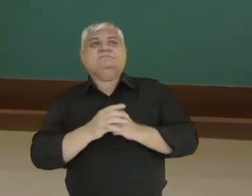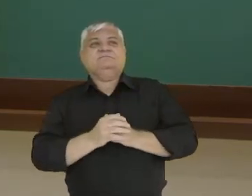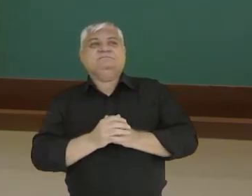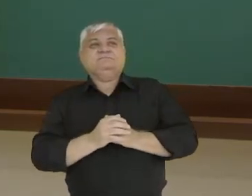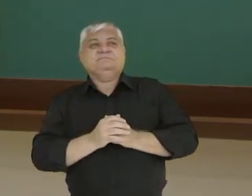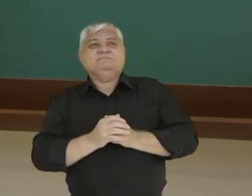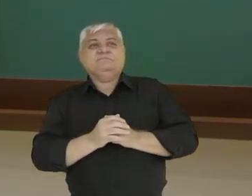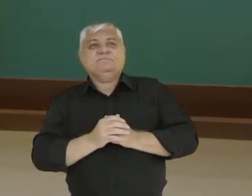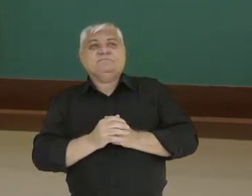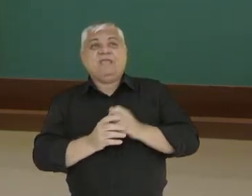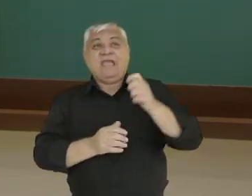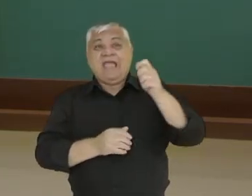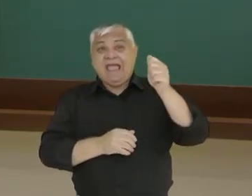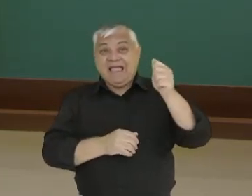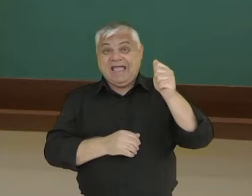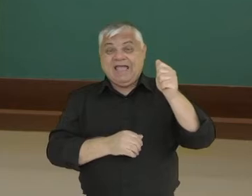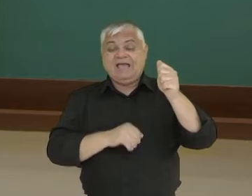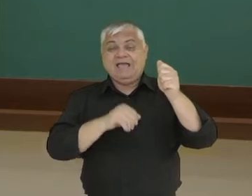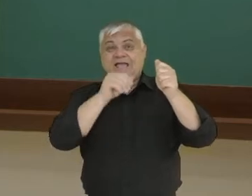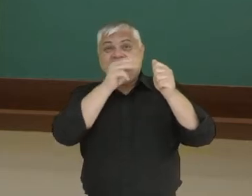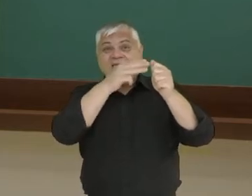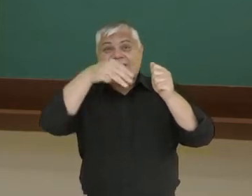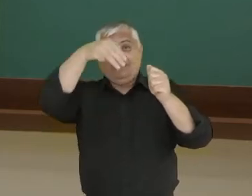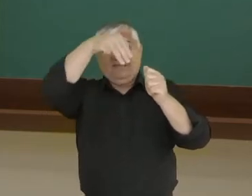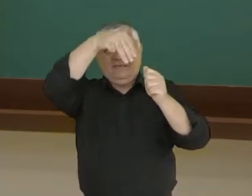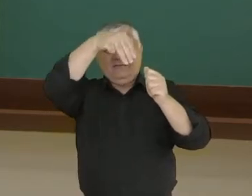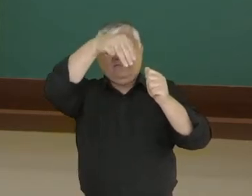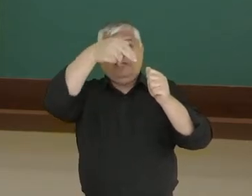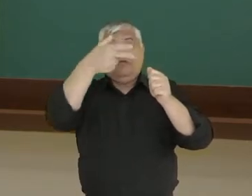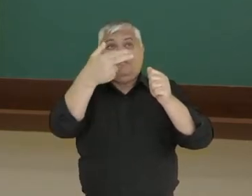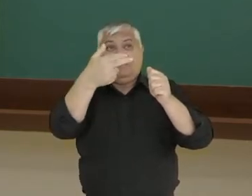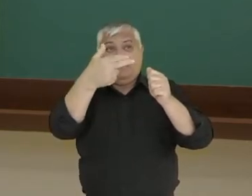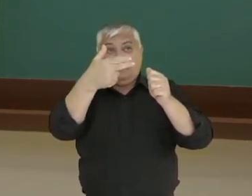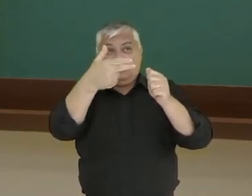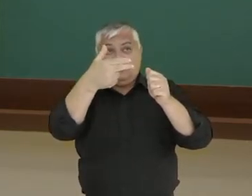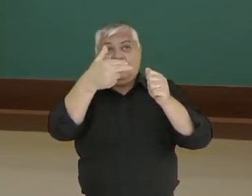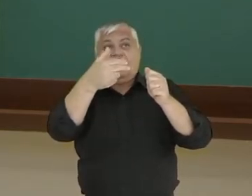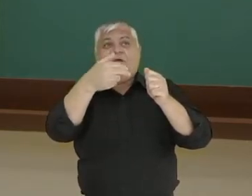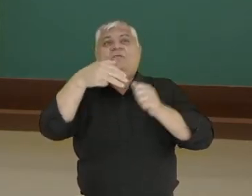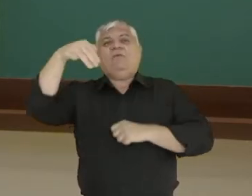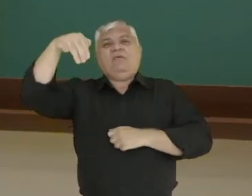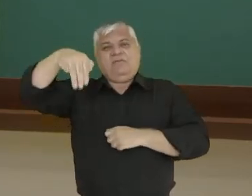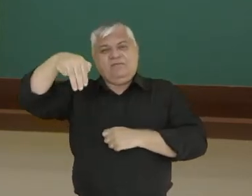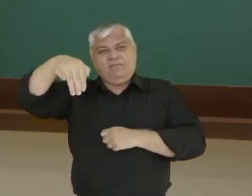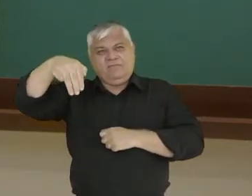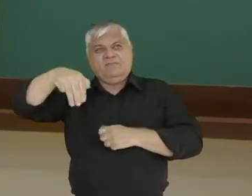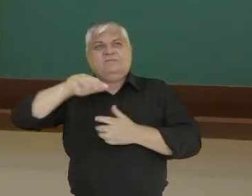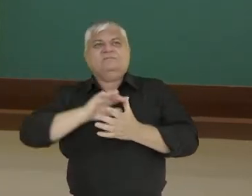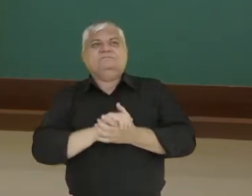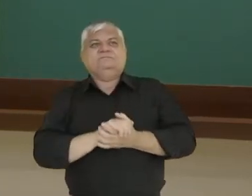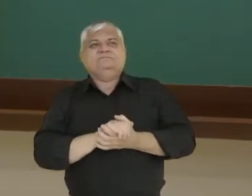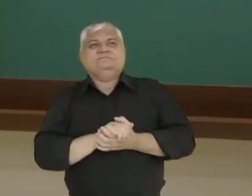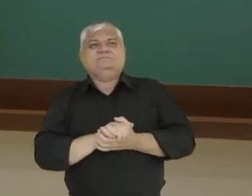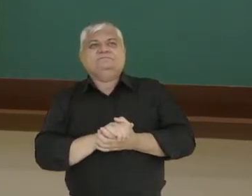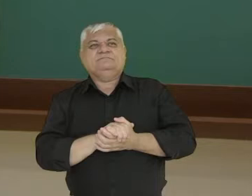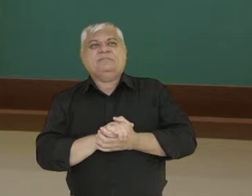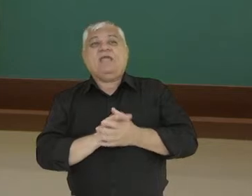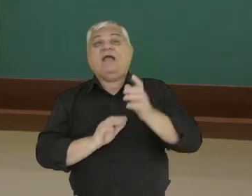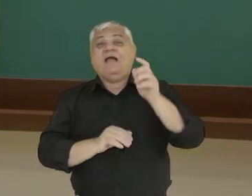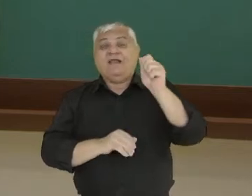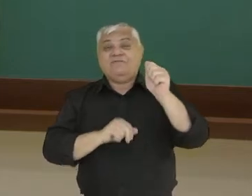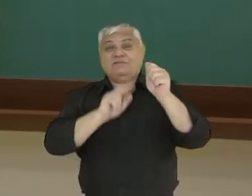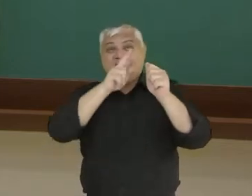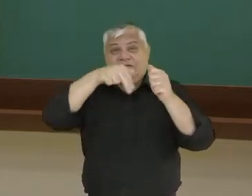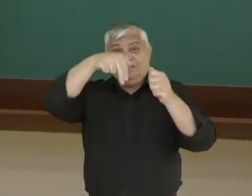A elevado na m é igual ao logaritmando m.